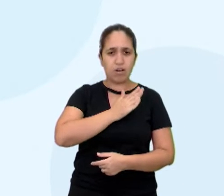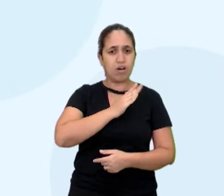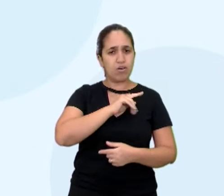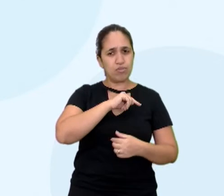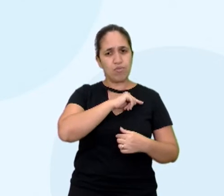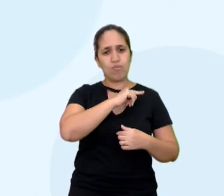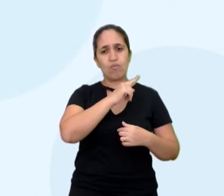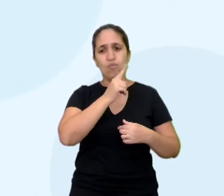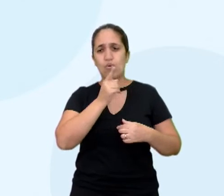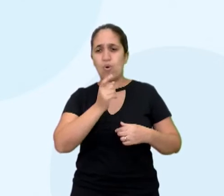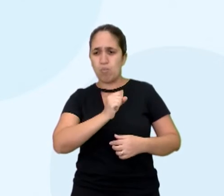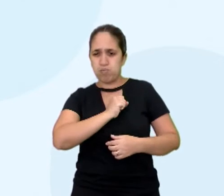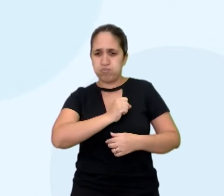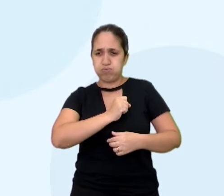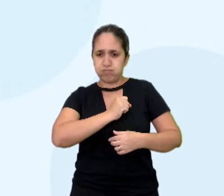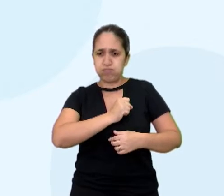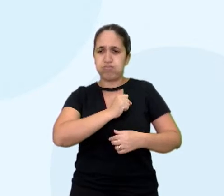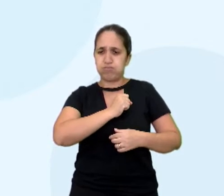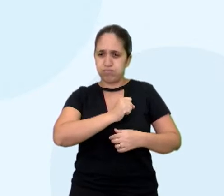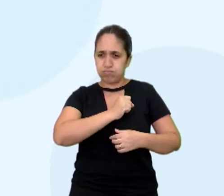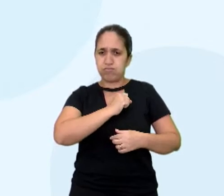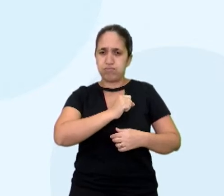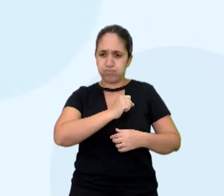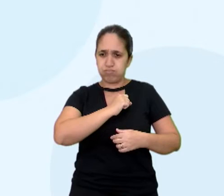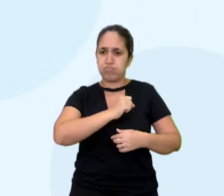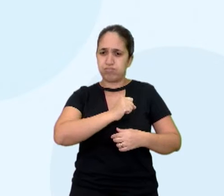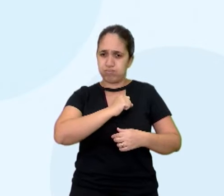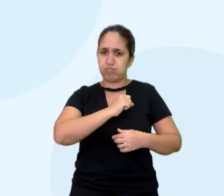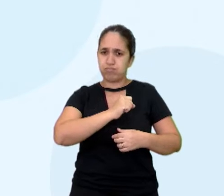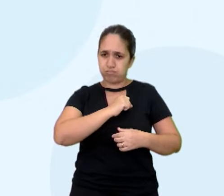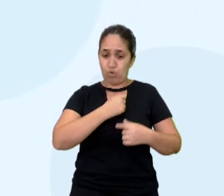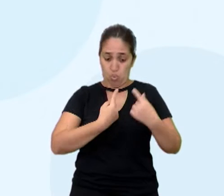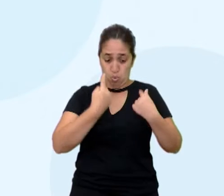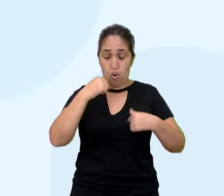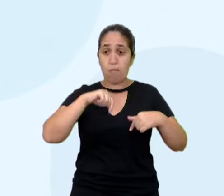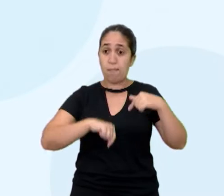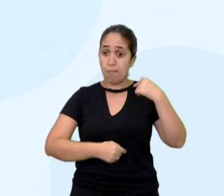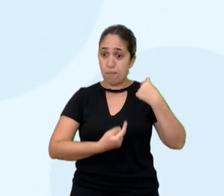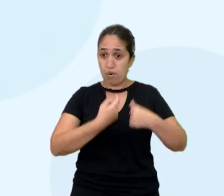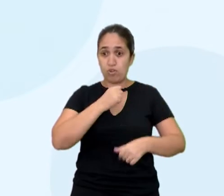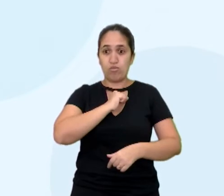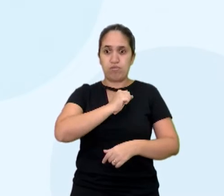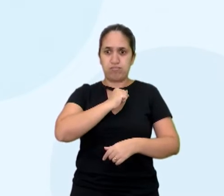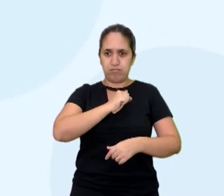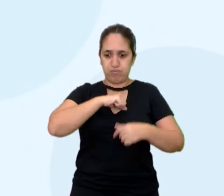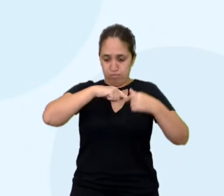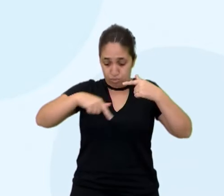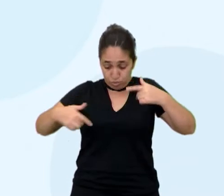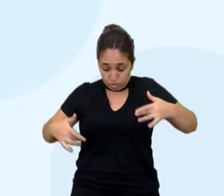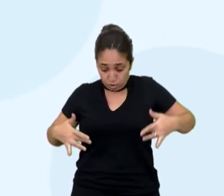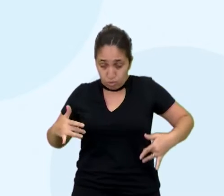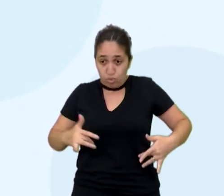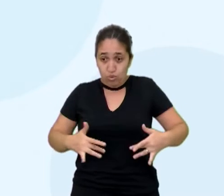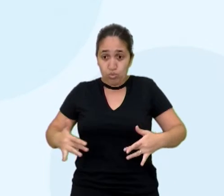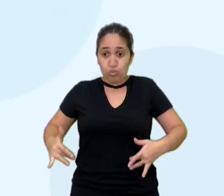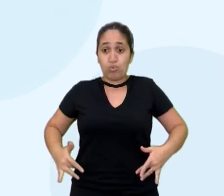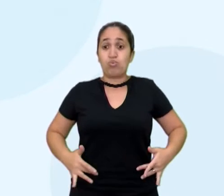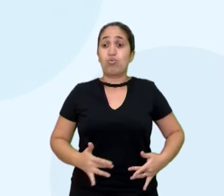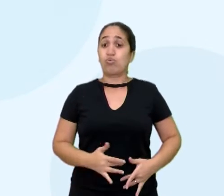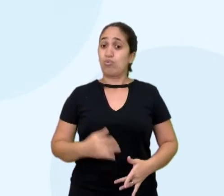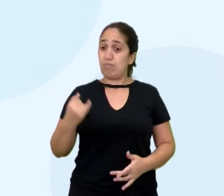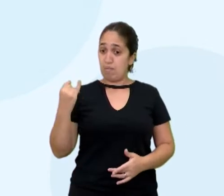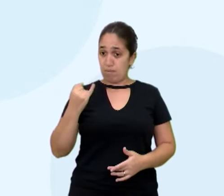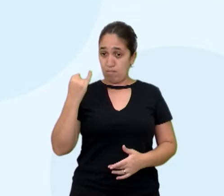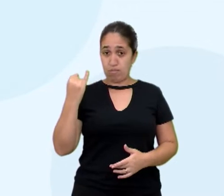novamente então bombeia o sangue com esse hormônio para os nossos órgãos alvo, né? E